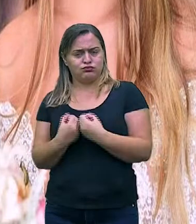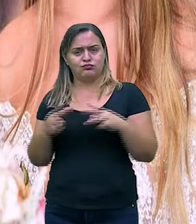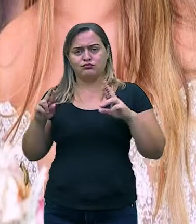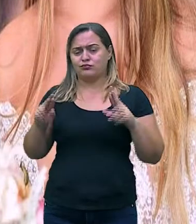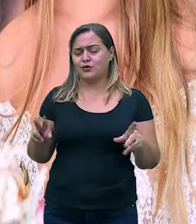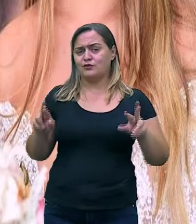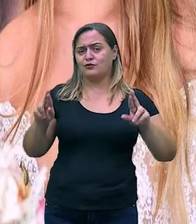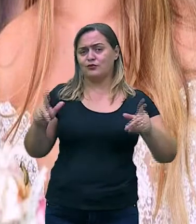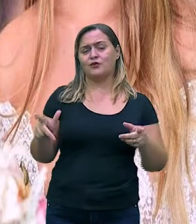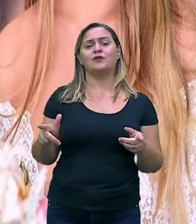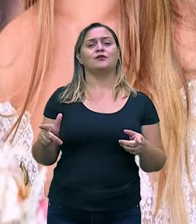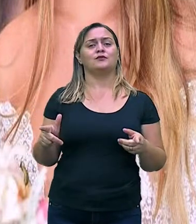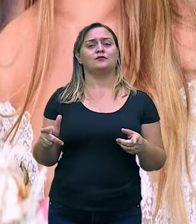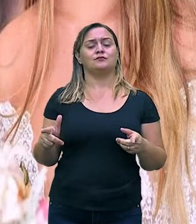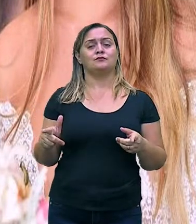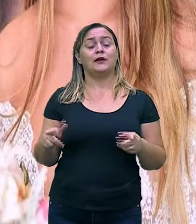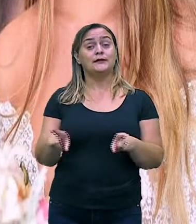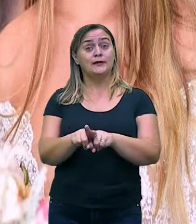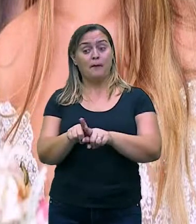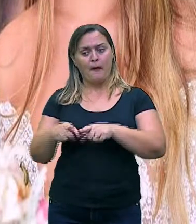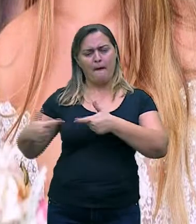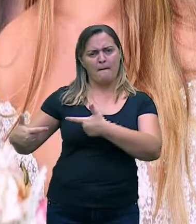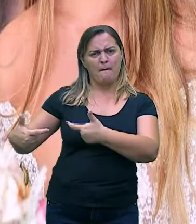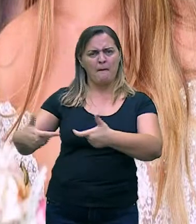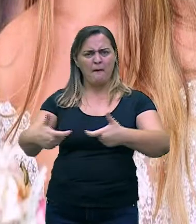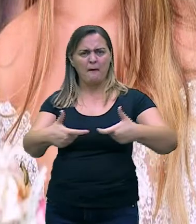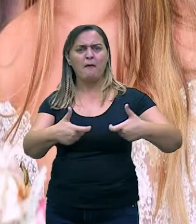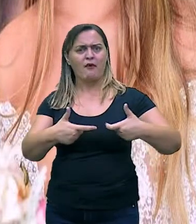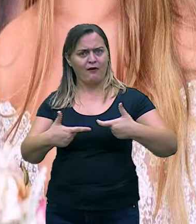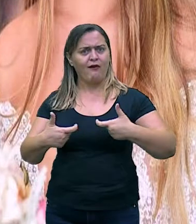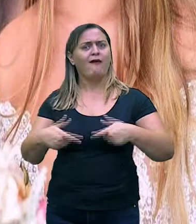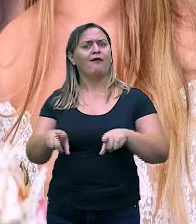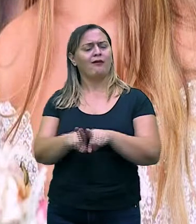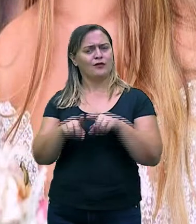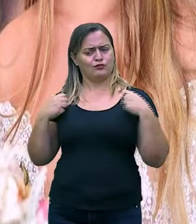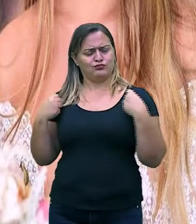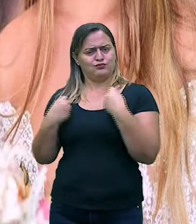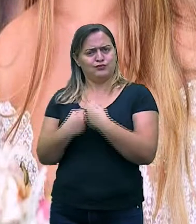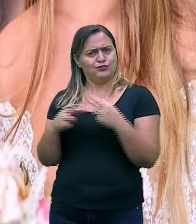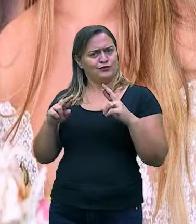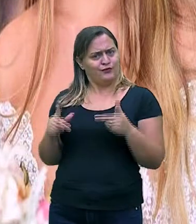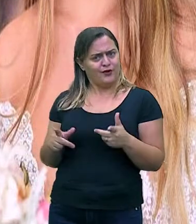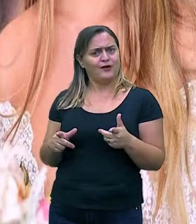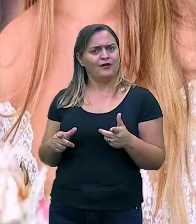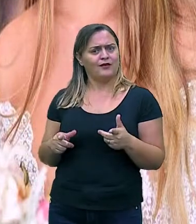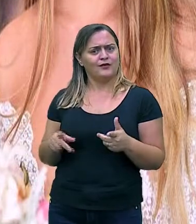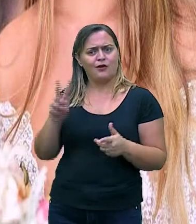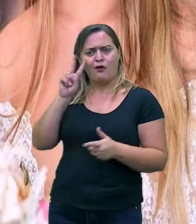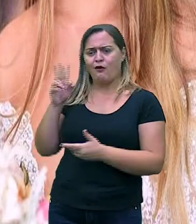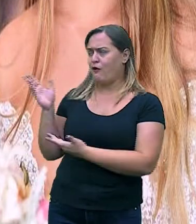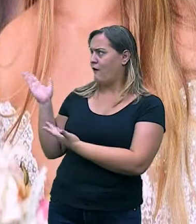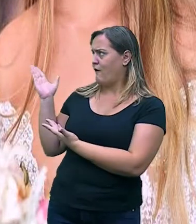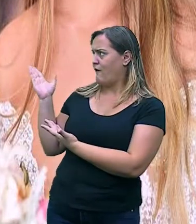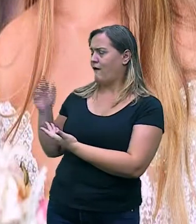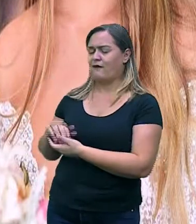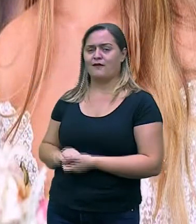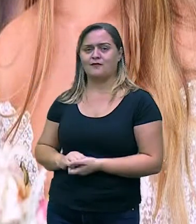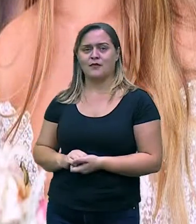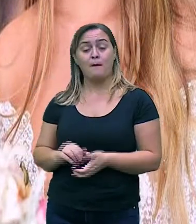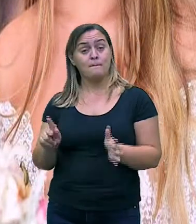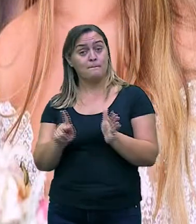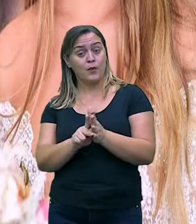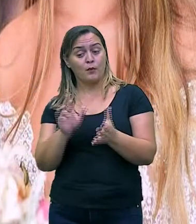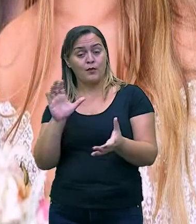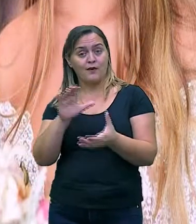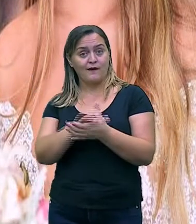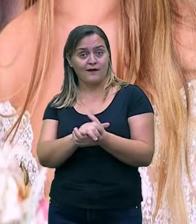enfeitar até para a batalha. Observemos também a imagem atrás, vamos ver, imagem de casamentos. Primeiro aqui,